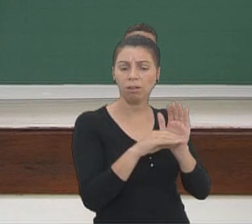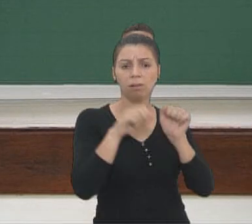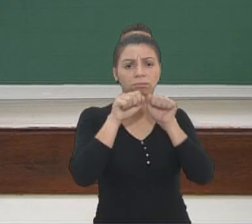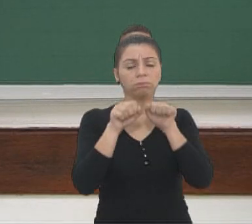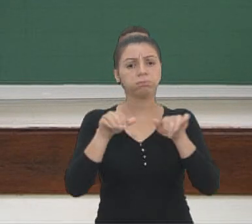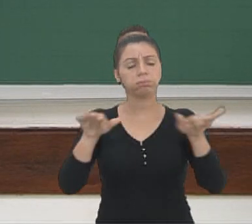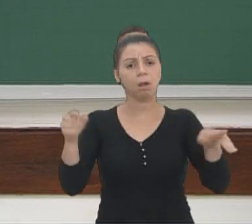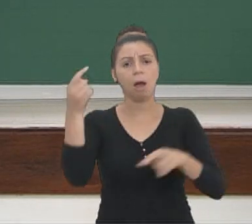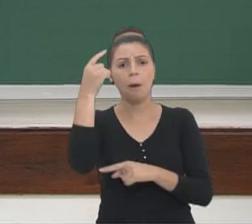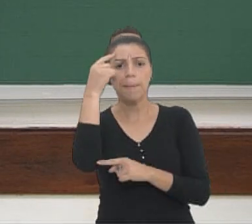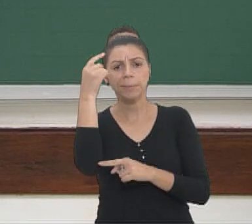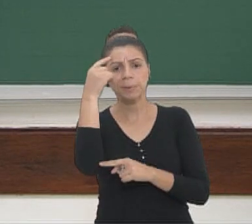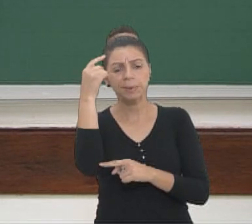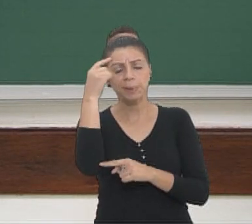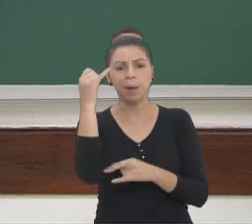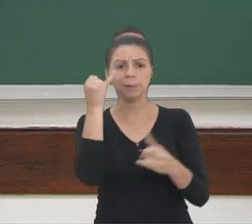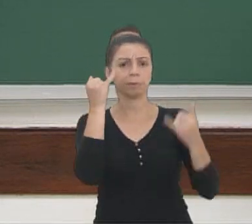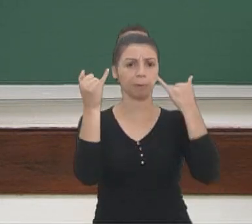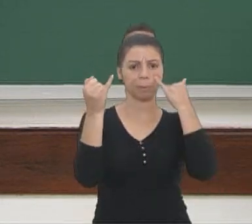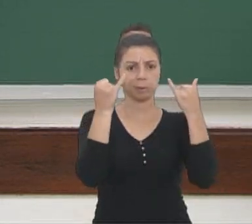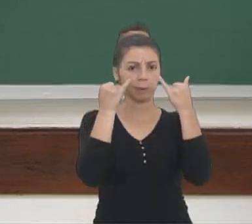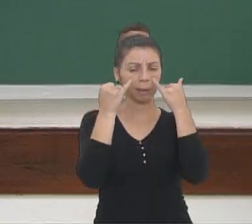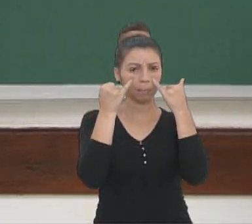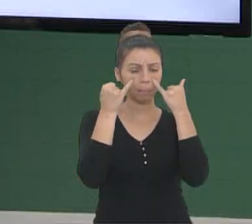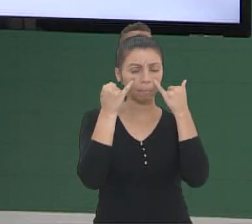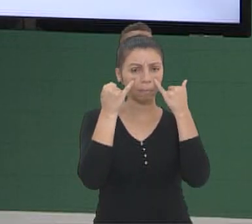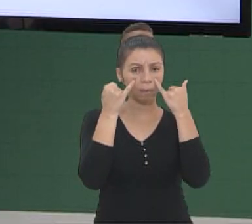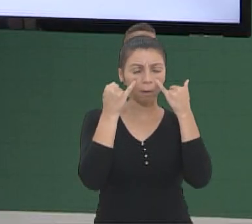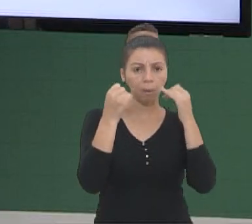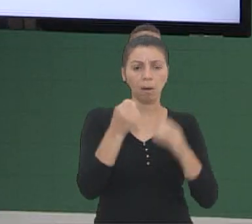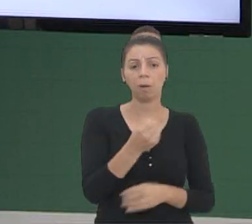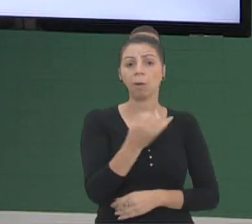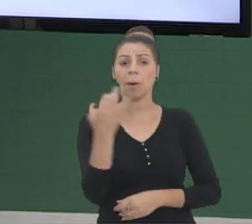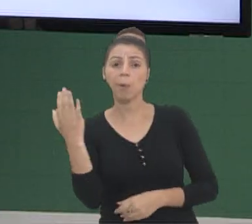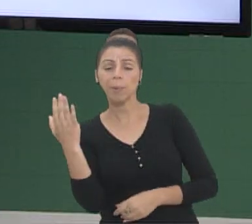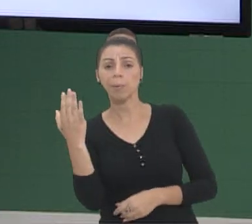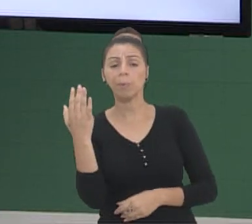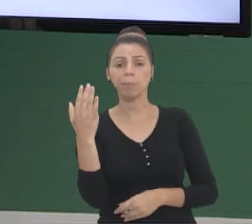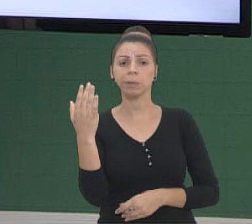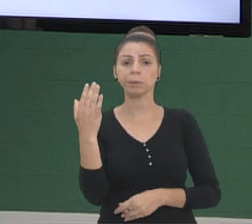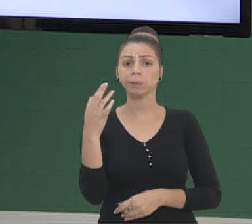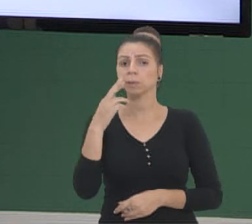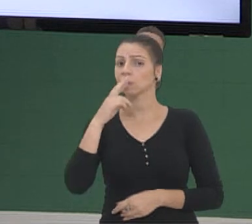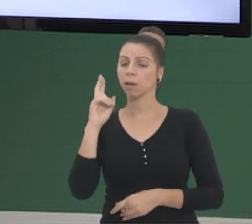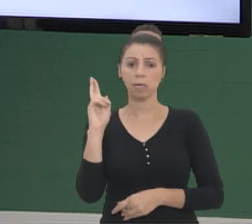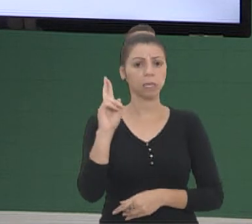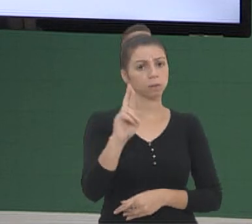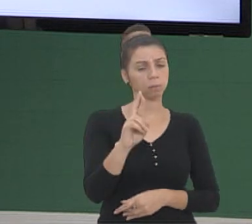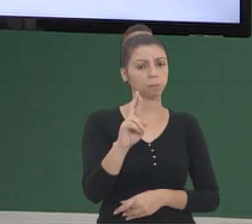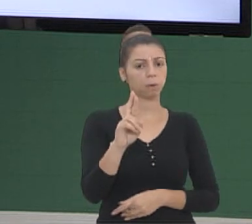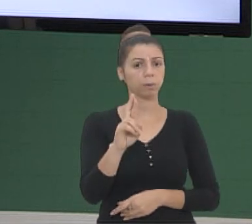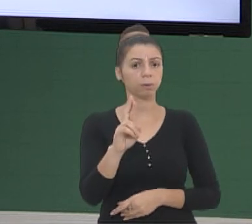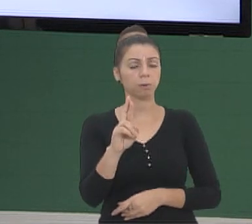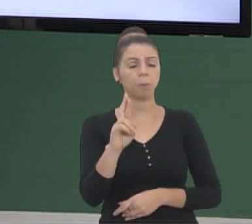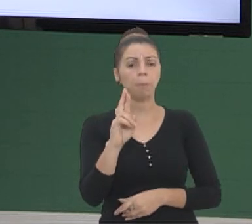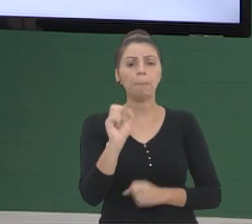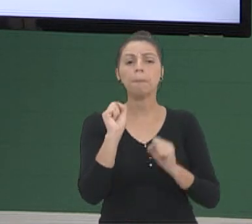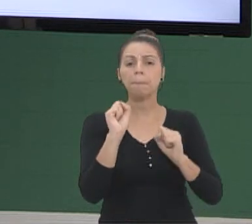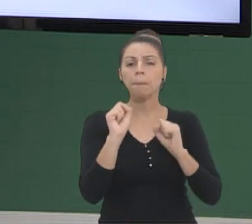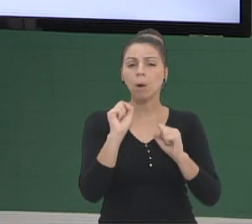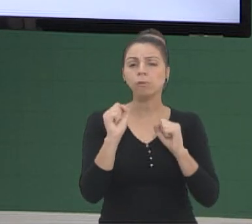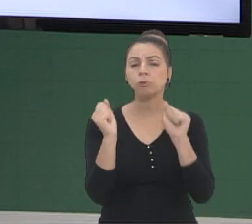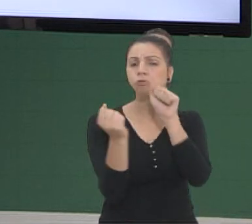gente pensar sobre informação? Bom, algumas possibilidades de resposta que você deve ter feito aí, pode conferir